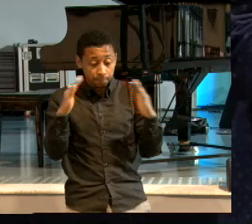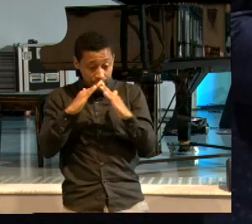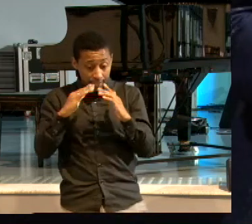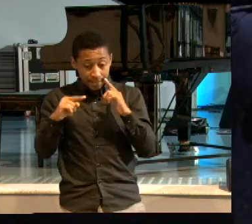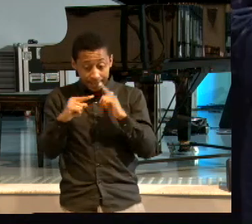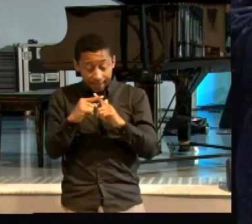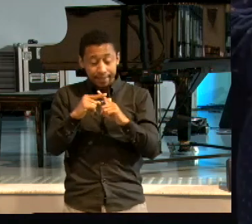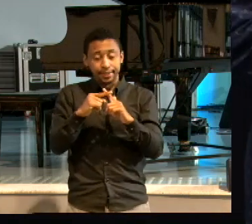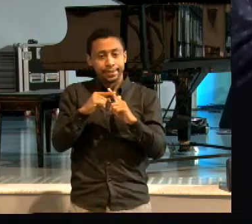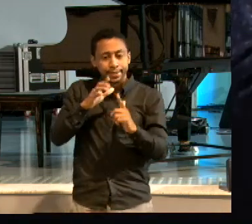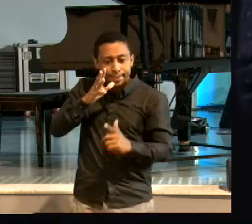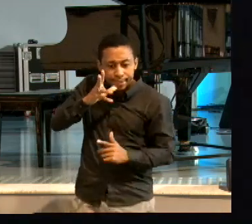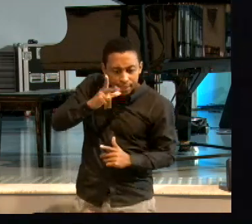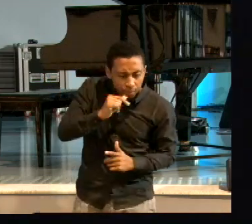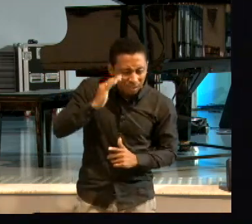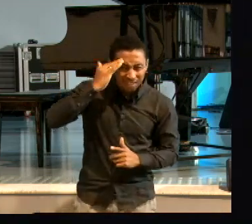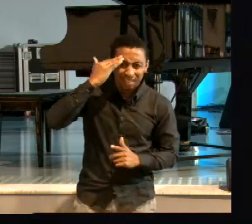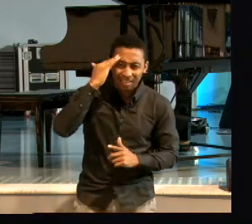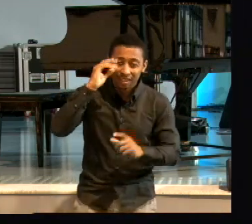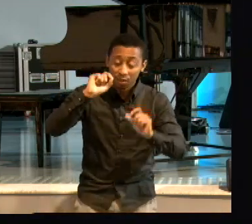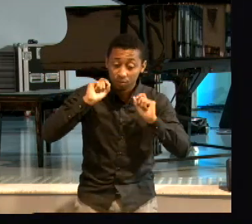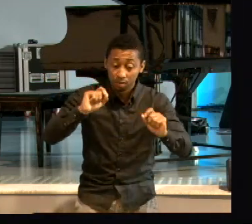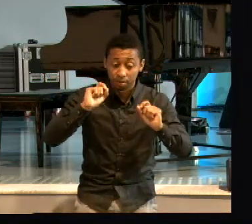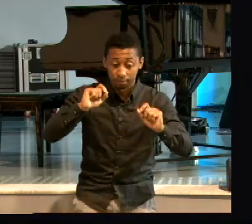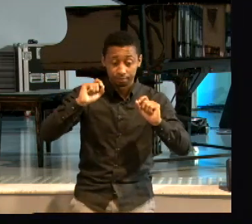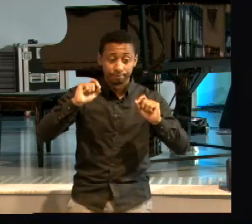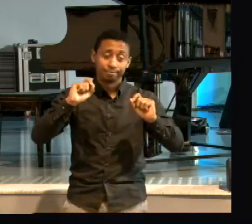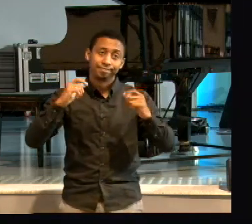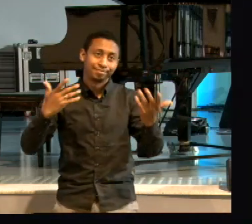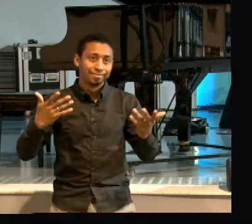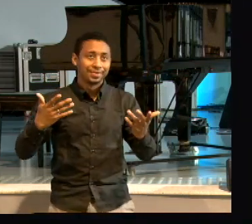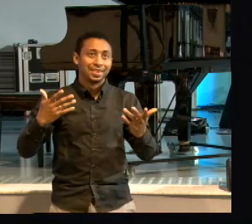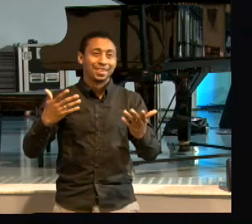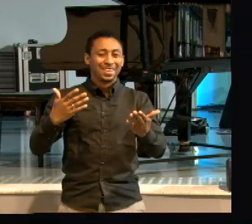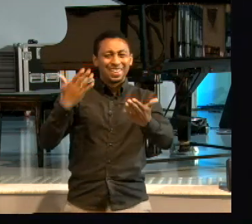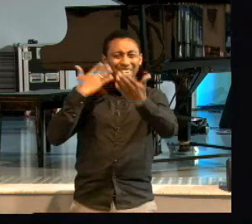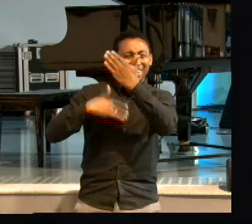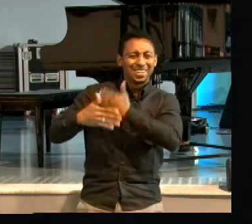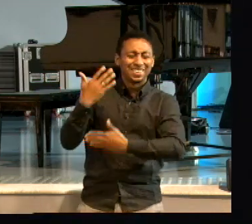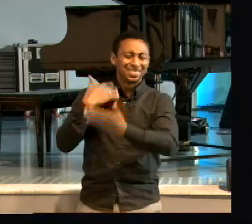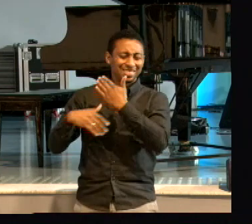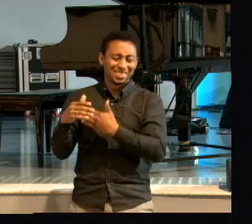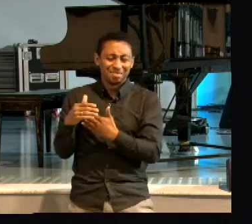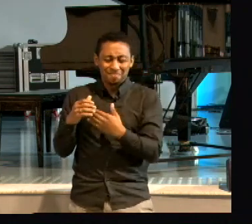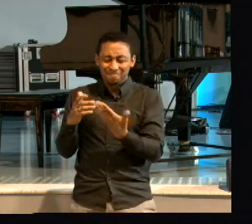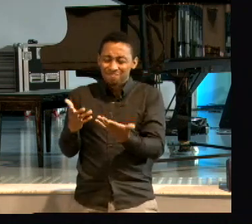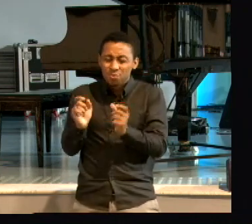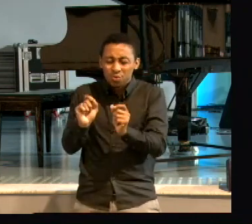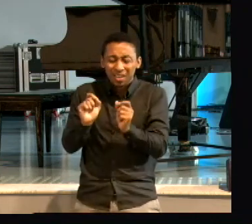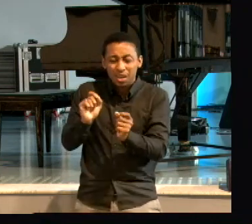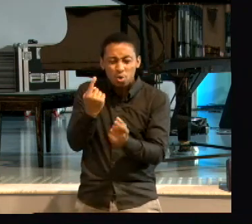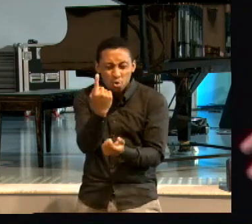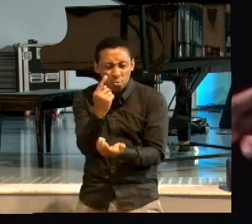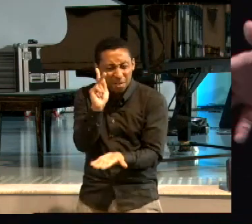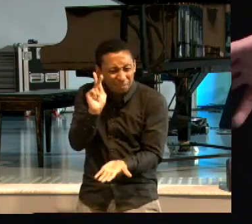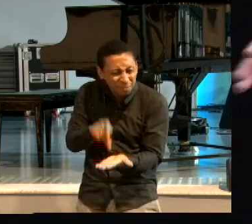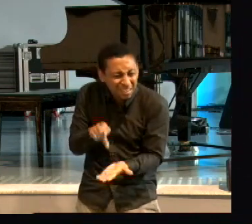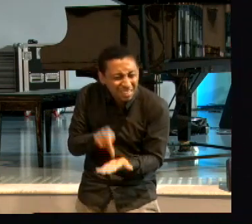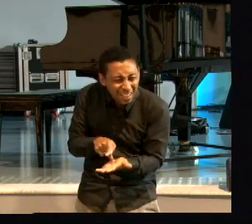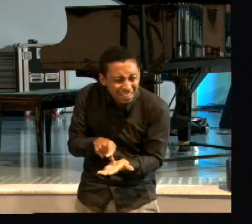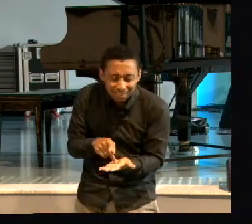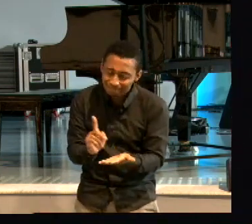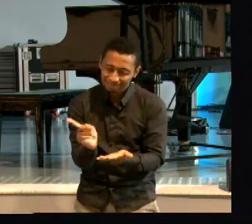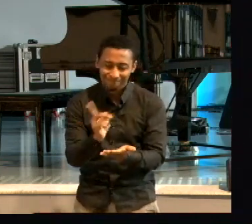tem demorado para entender é que a gente não tinha que cristalizar em torno de uma verdade. Nós precisamos olhar um pacote